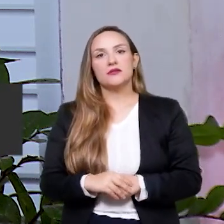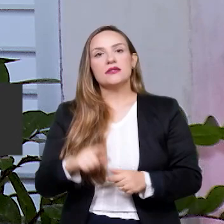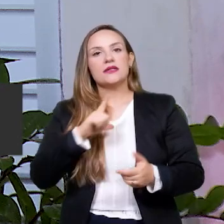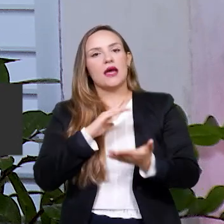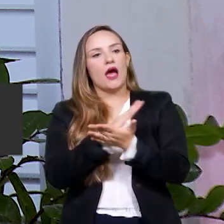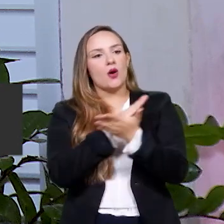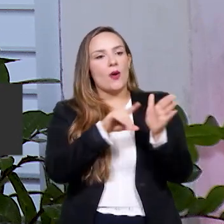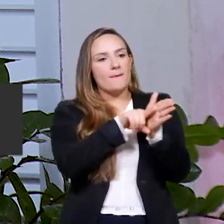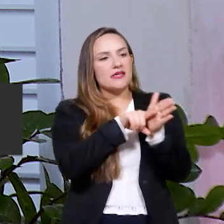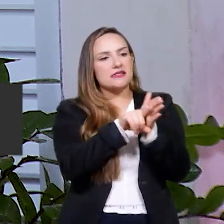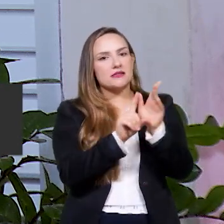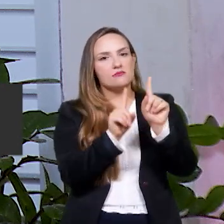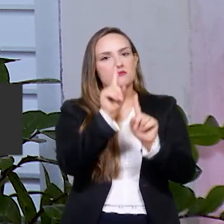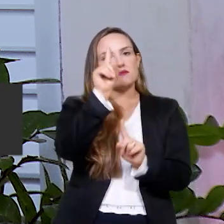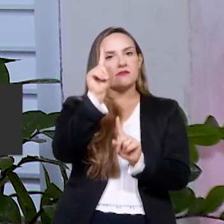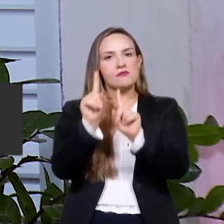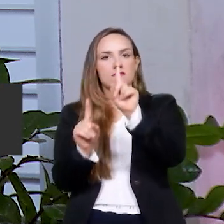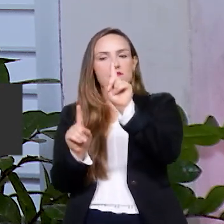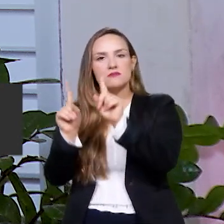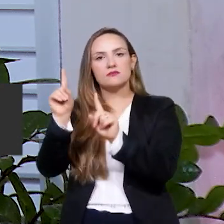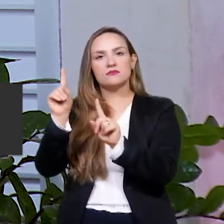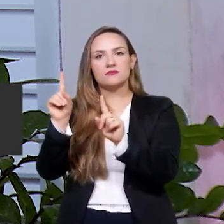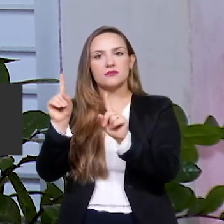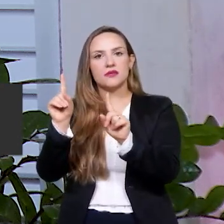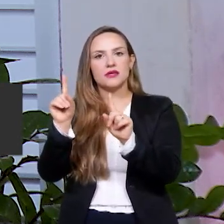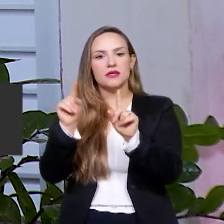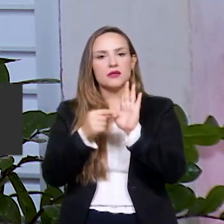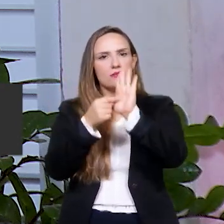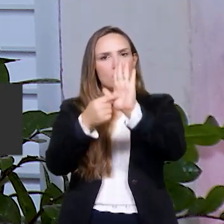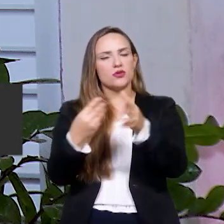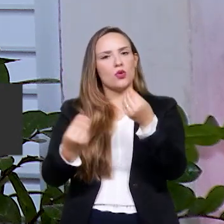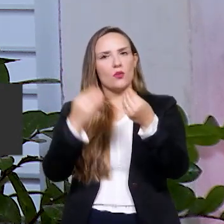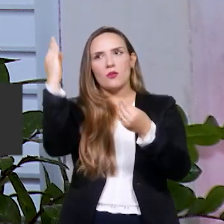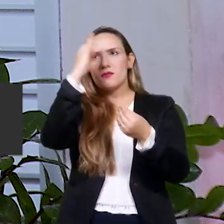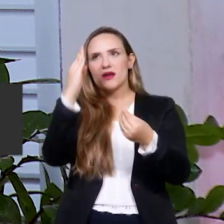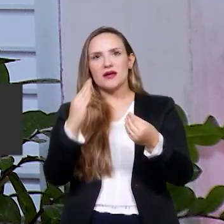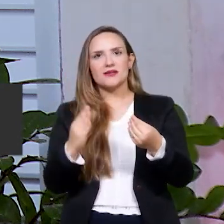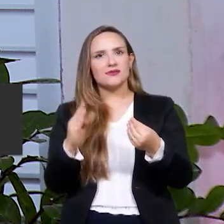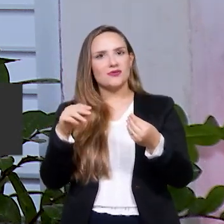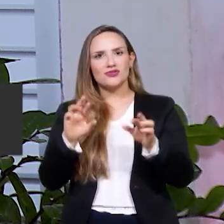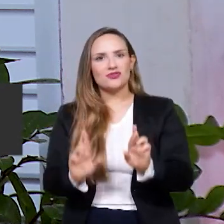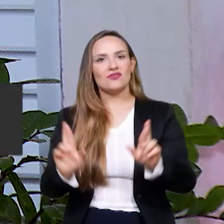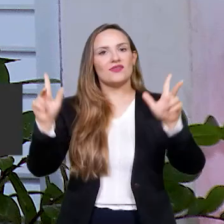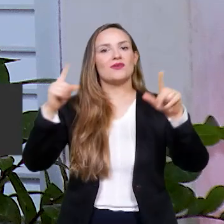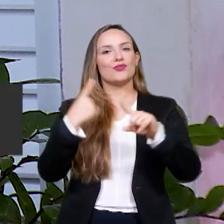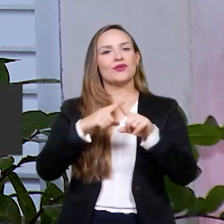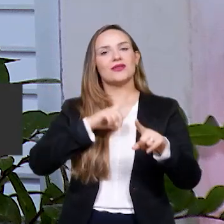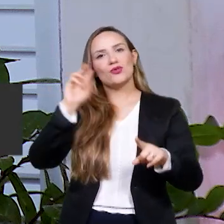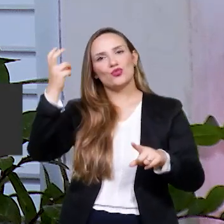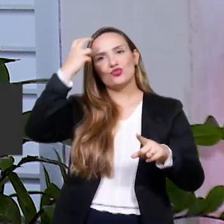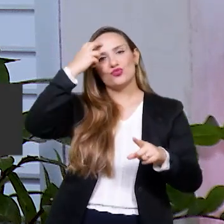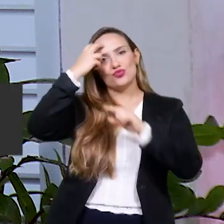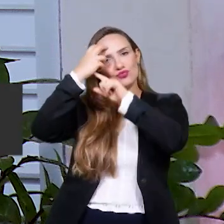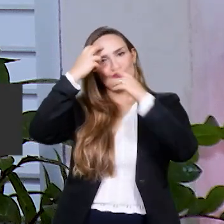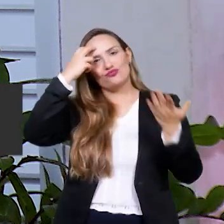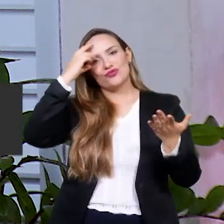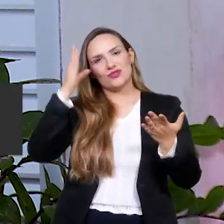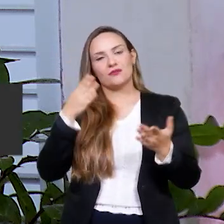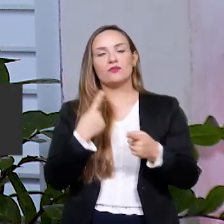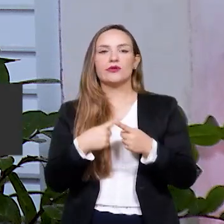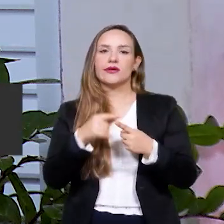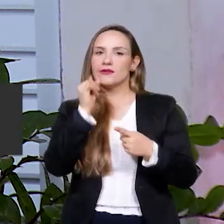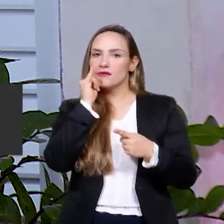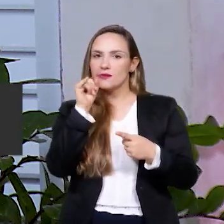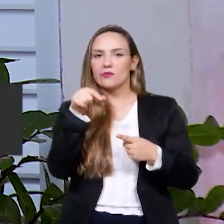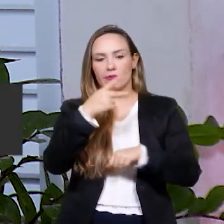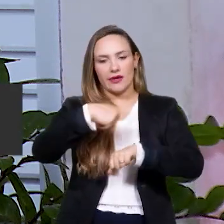indicadores que mostram, por exemplo, as contradições da sociedade brasileira. fruto de toda a cultura nossa, um país